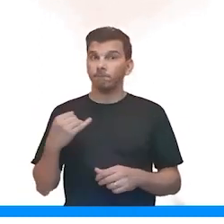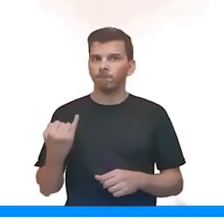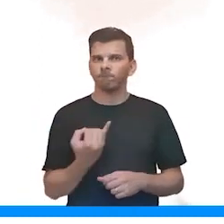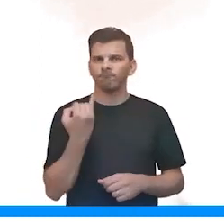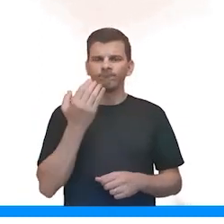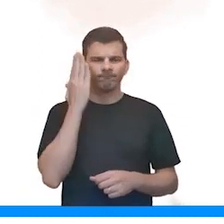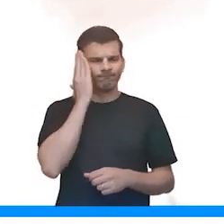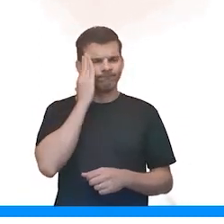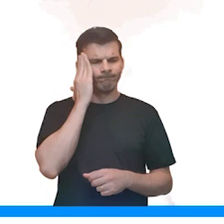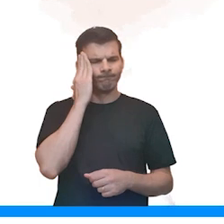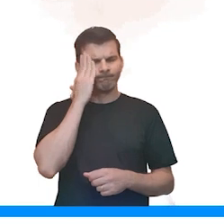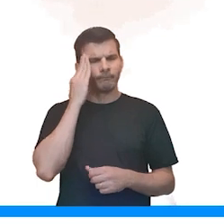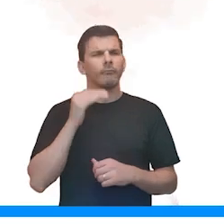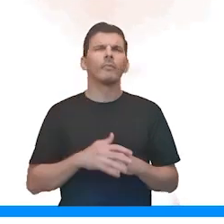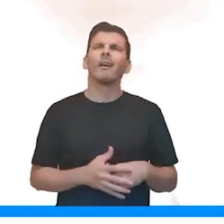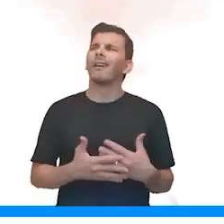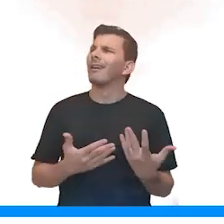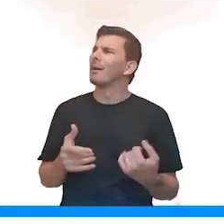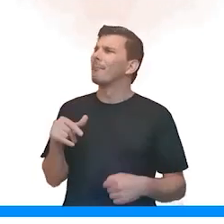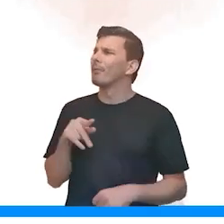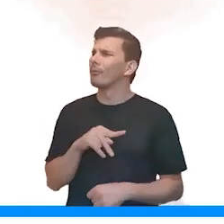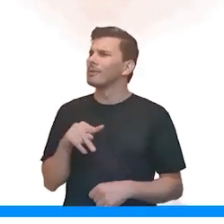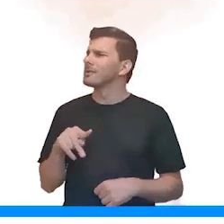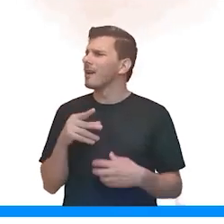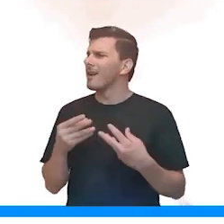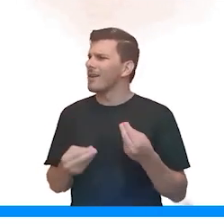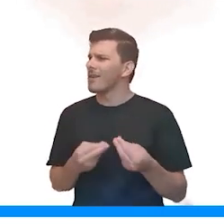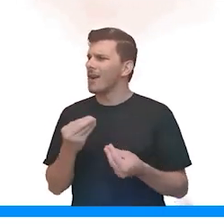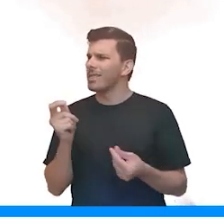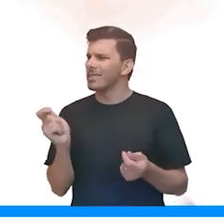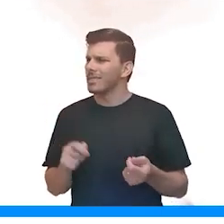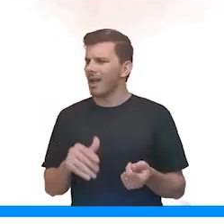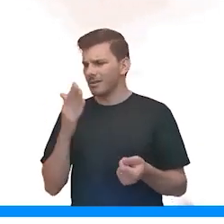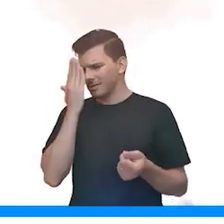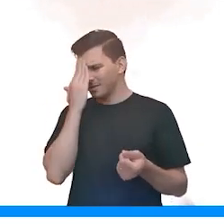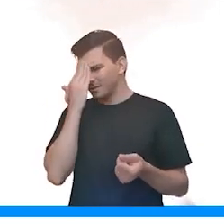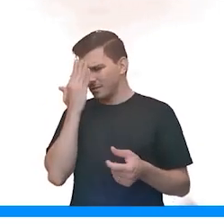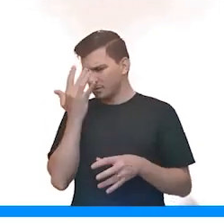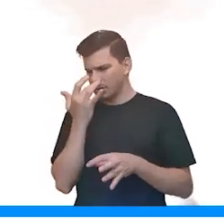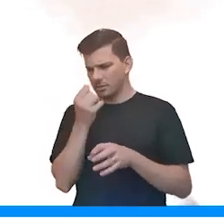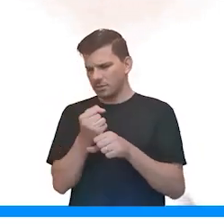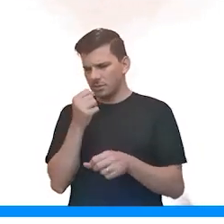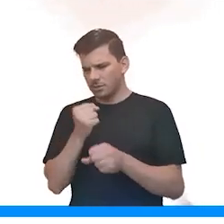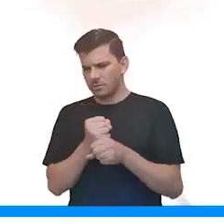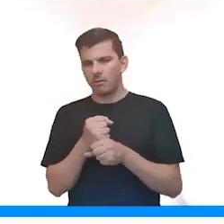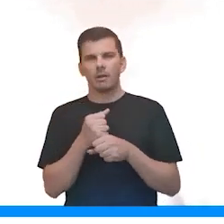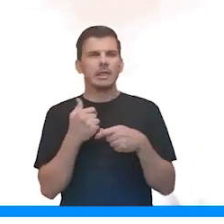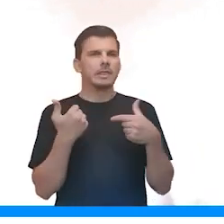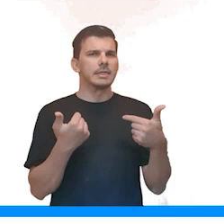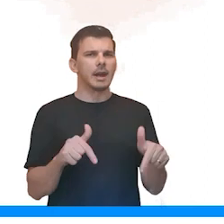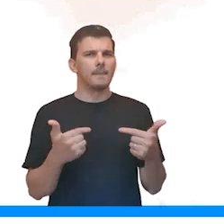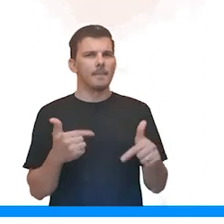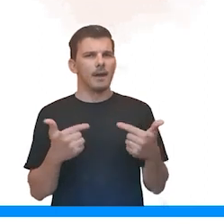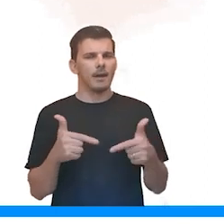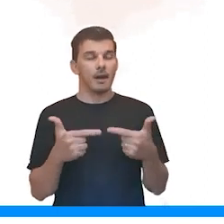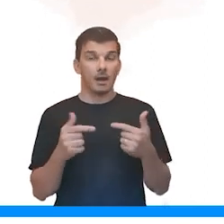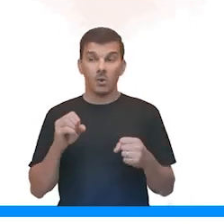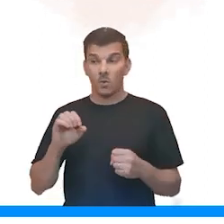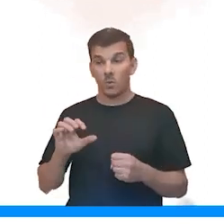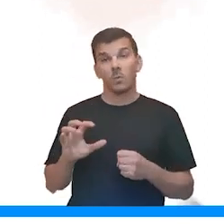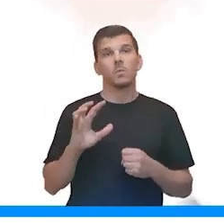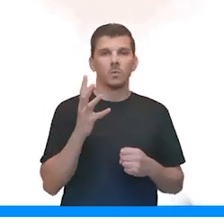bom? Então é muito importante saber isso. Professor, como eu faço para calcular